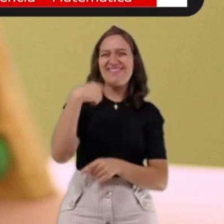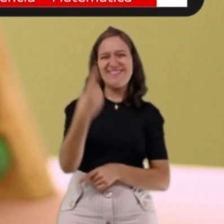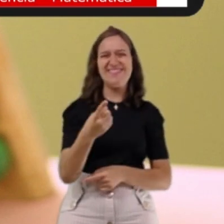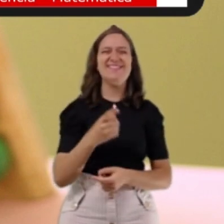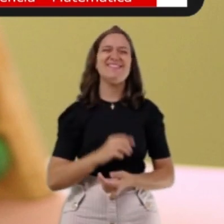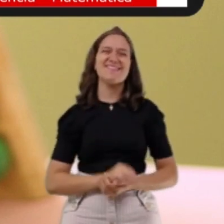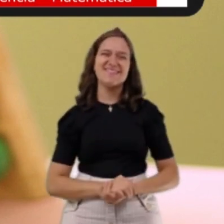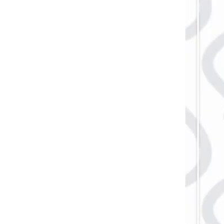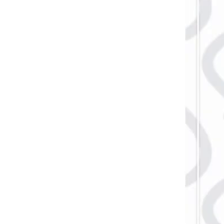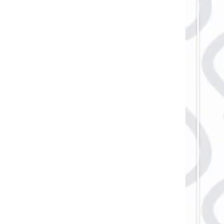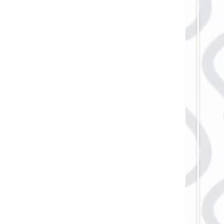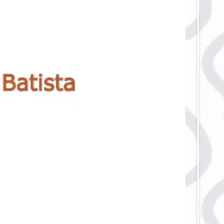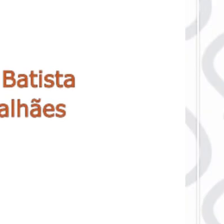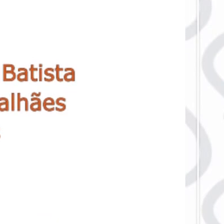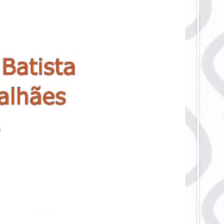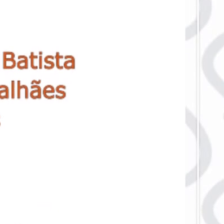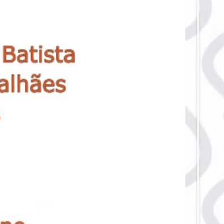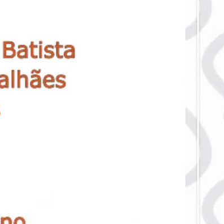lá